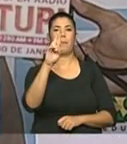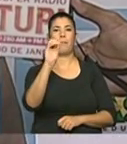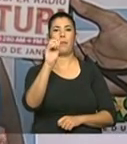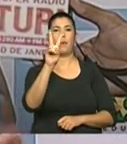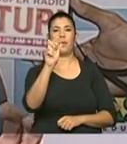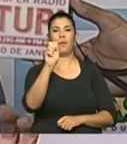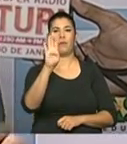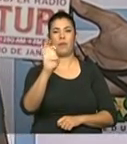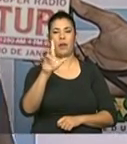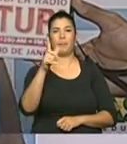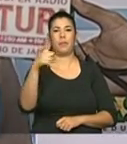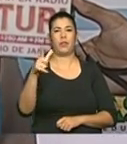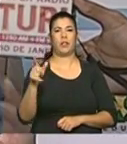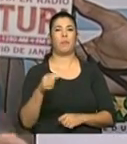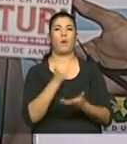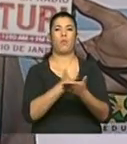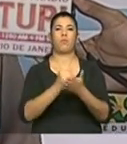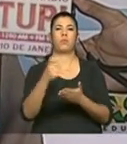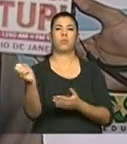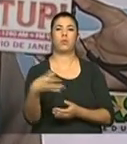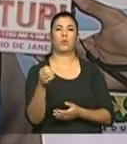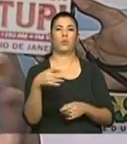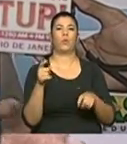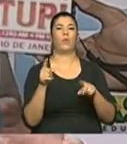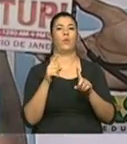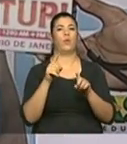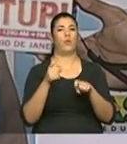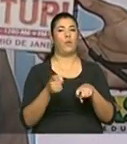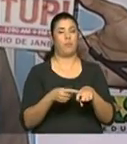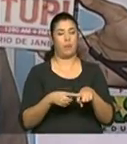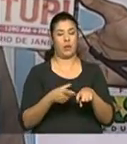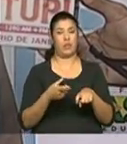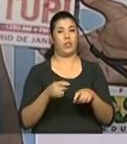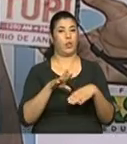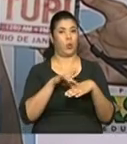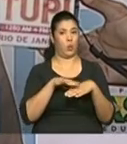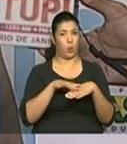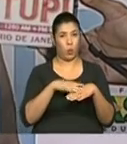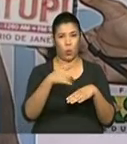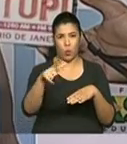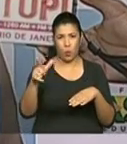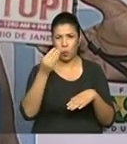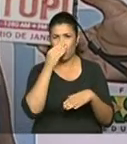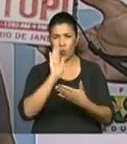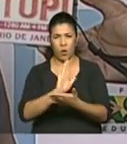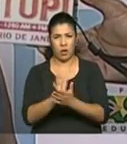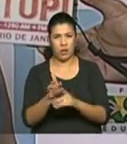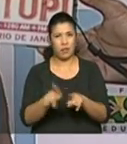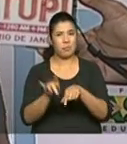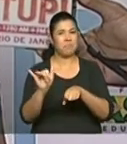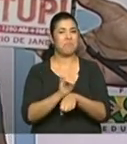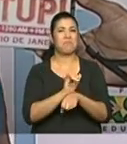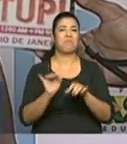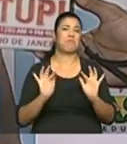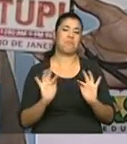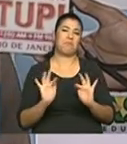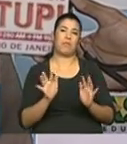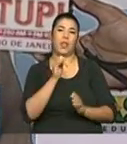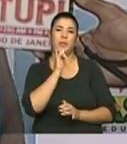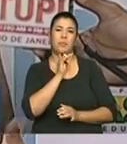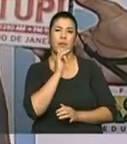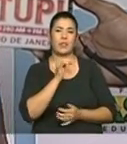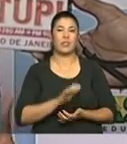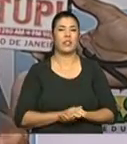Médicos, sobre hanseníase, sobre doenças negligenciadas e entre os quais tem a hanseníase, até estratégias mais simples, como, por exemplo,